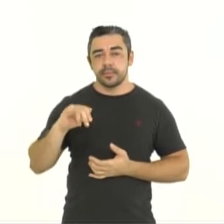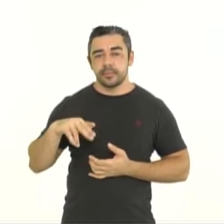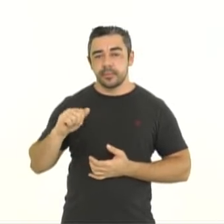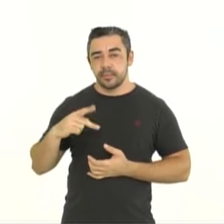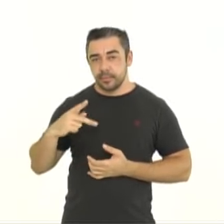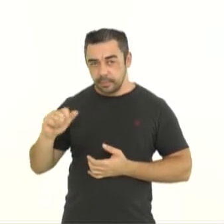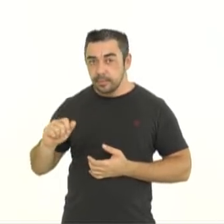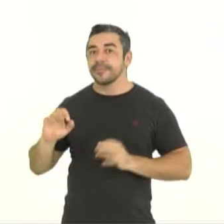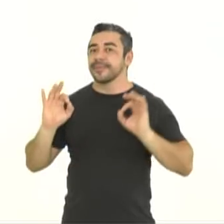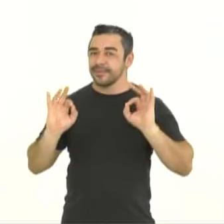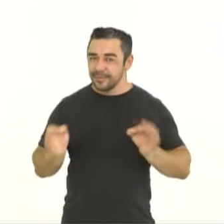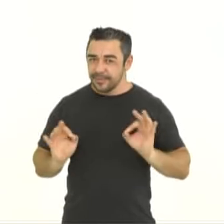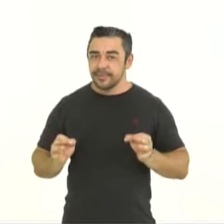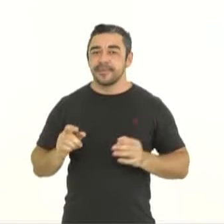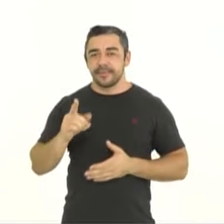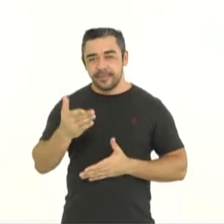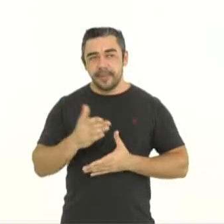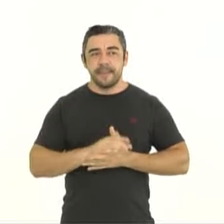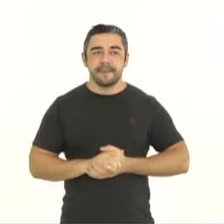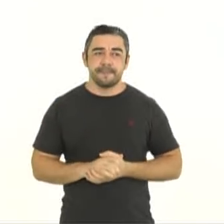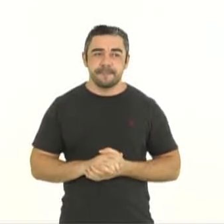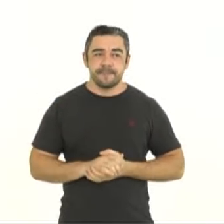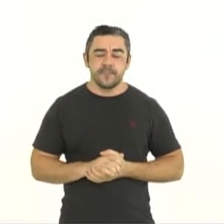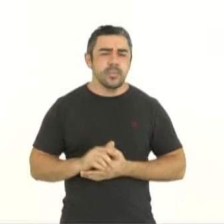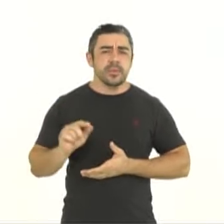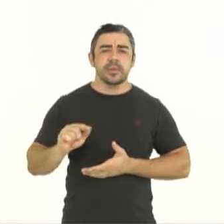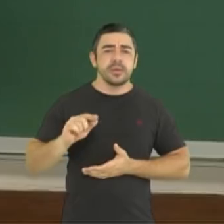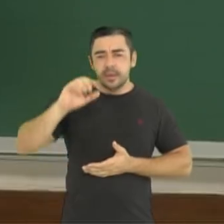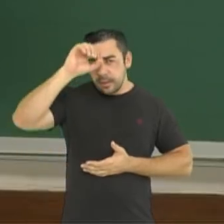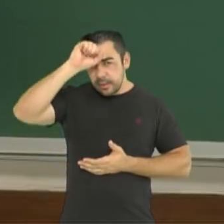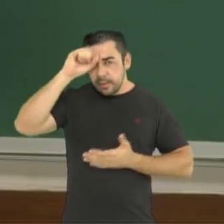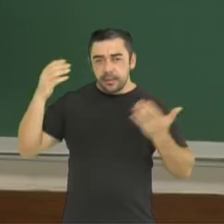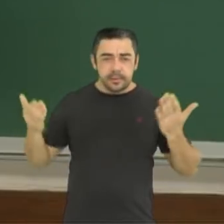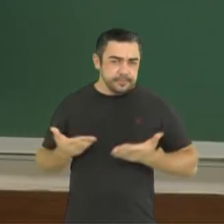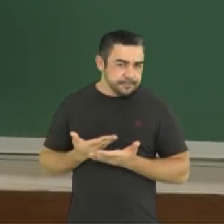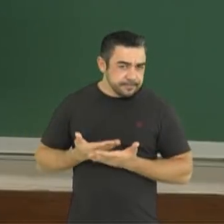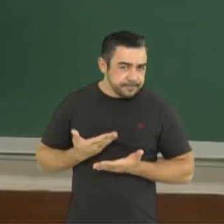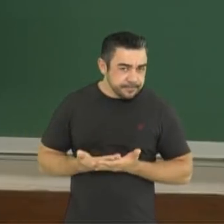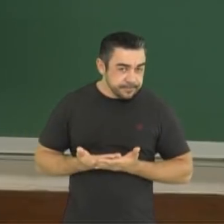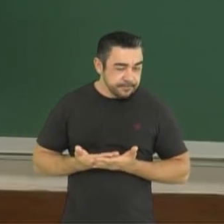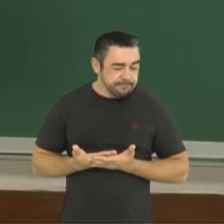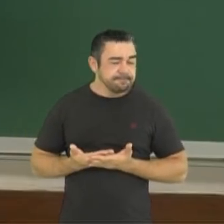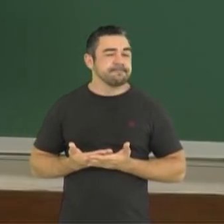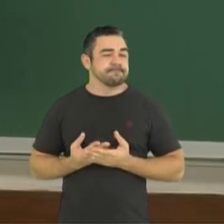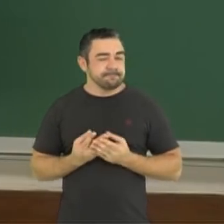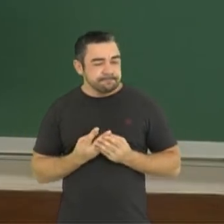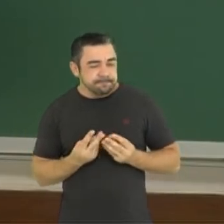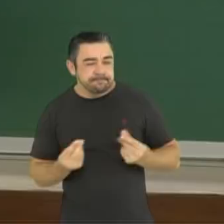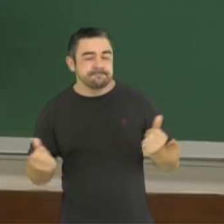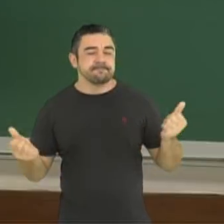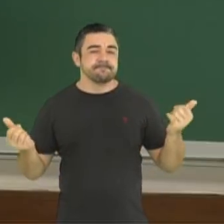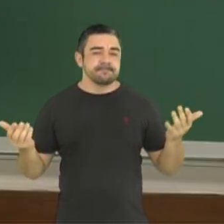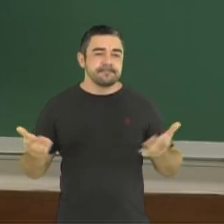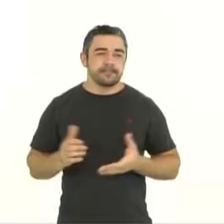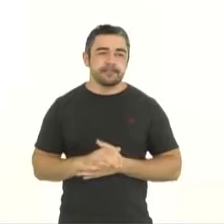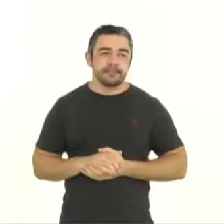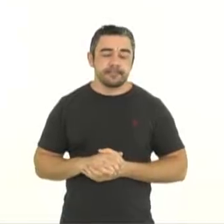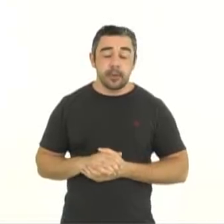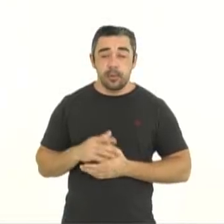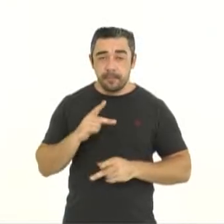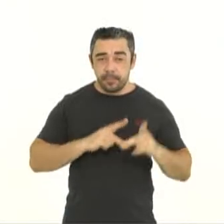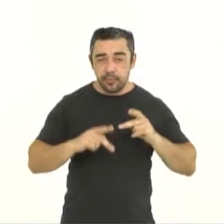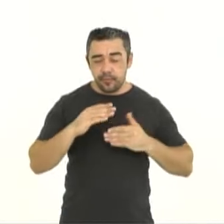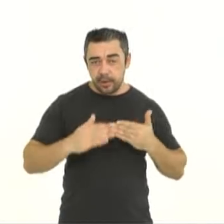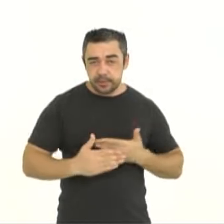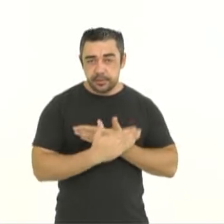Chinampa, isso mesmo. Então, o que nós aprendemos nessa aula riquíssima? Vamos lá. Os